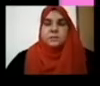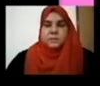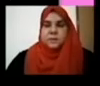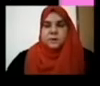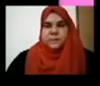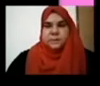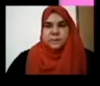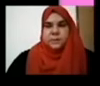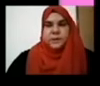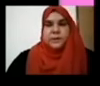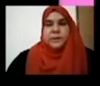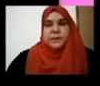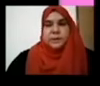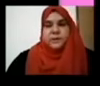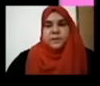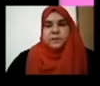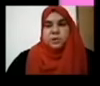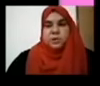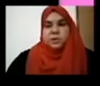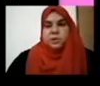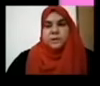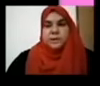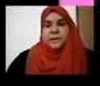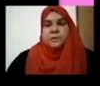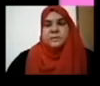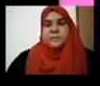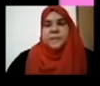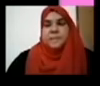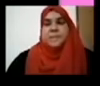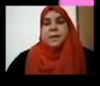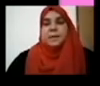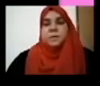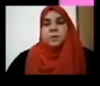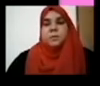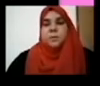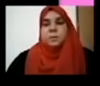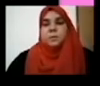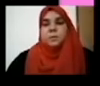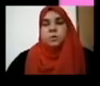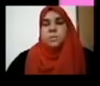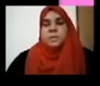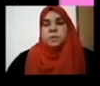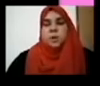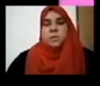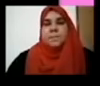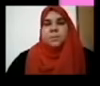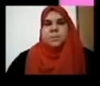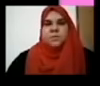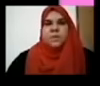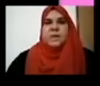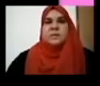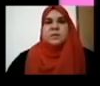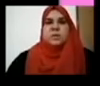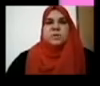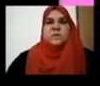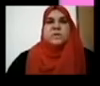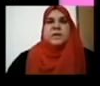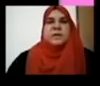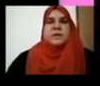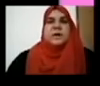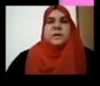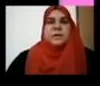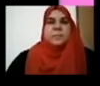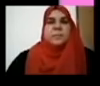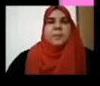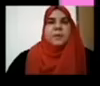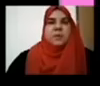Então nós vimos na aula anterior que a diferença de dois quadrados sempre resulta no produto de uma soma por uma diferença. A gente fez